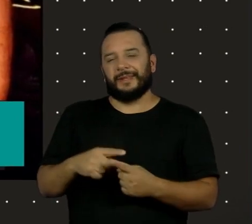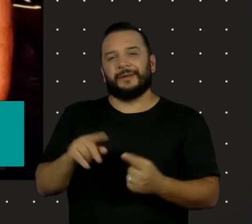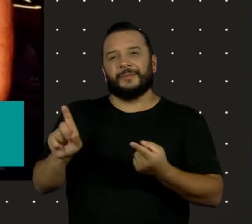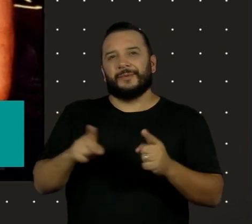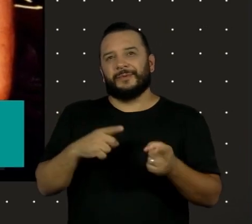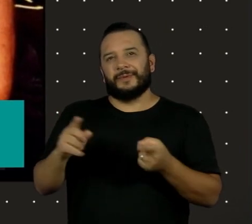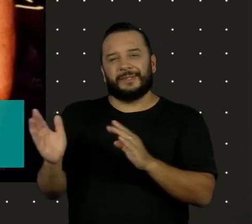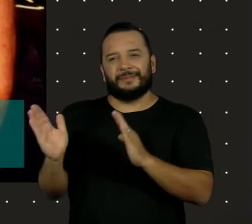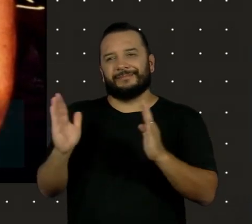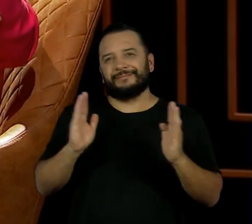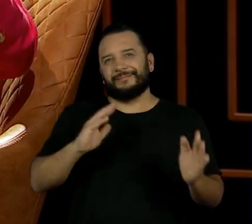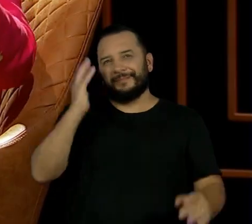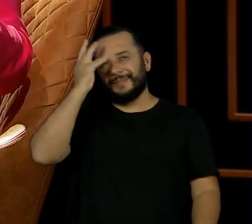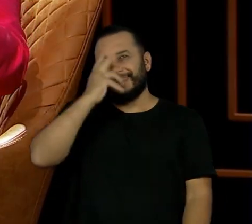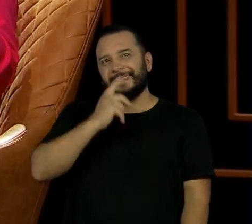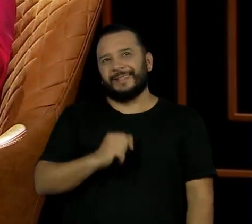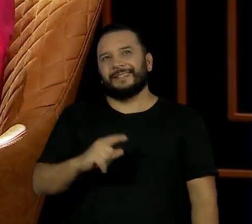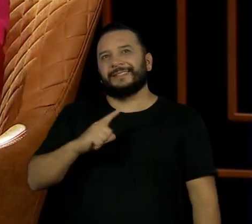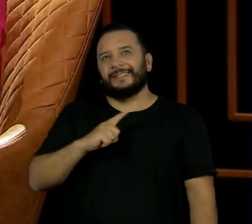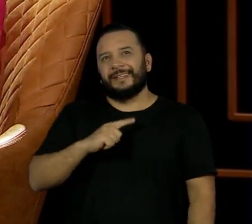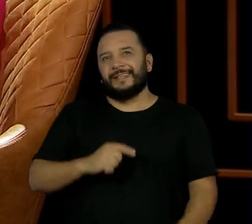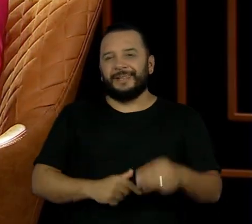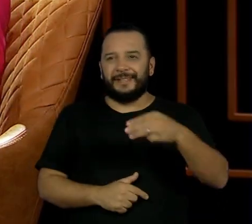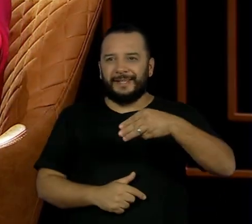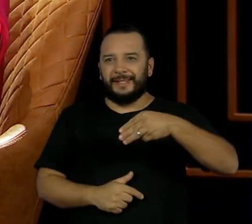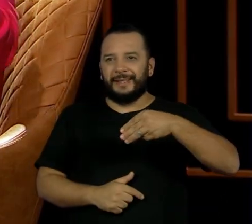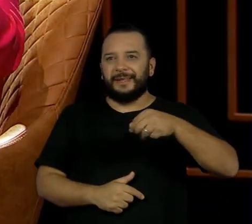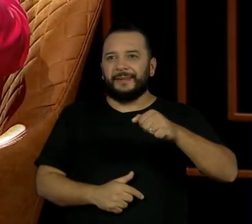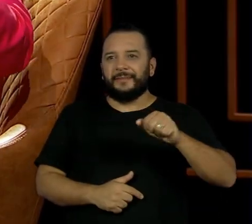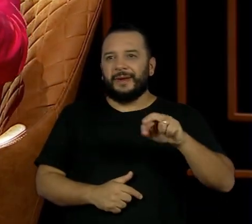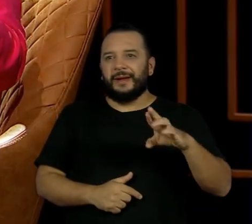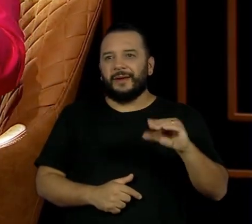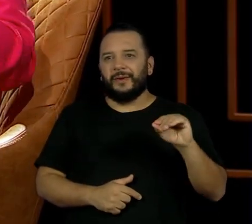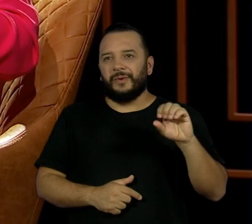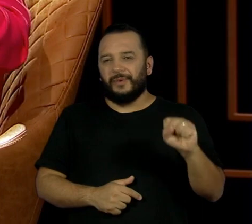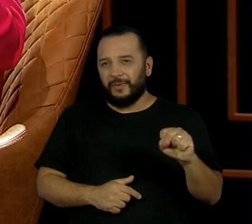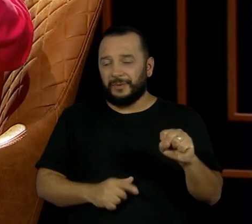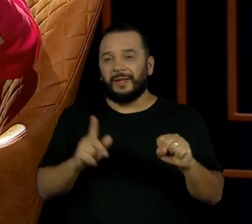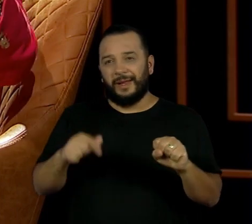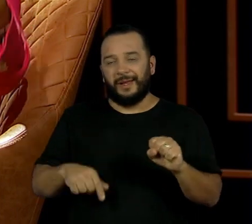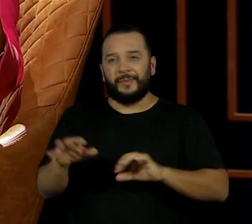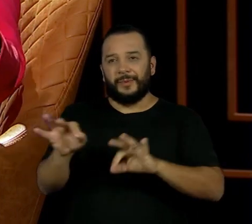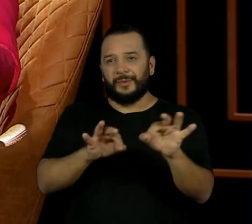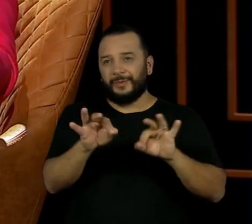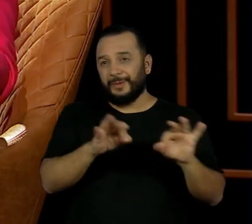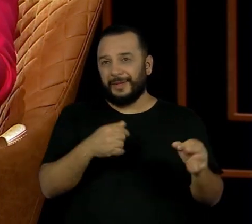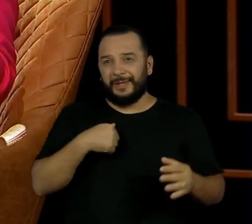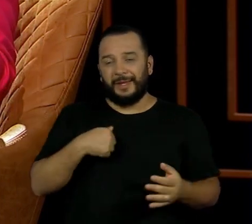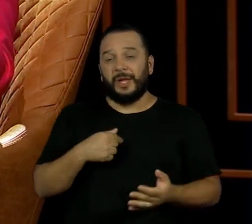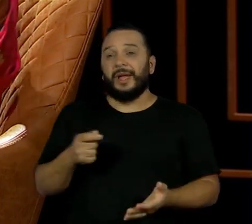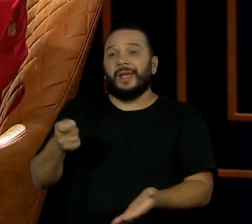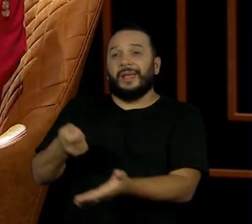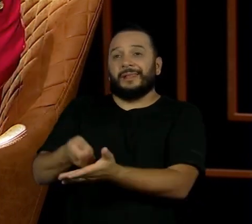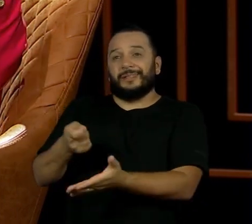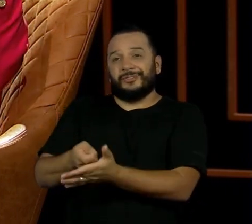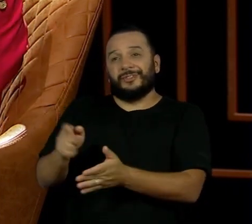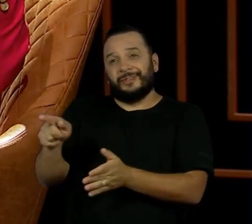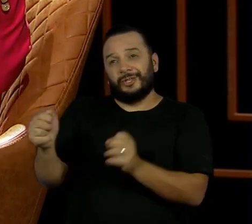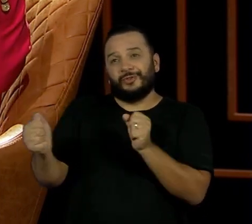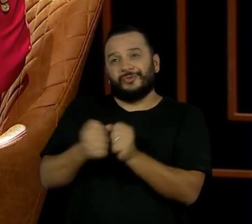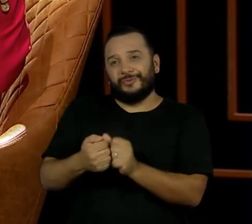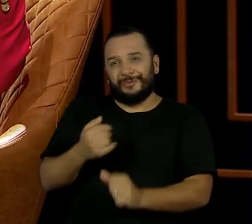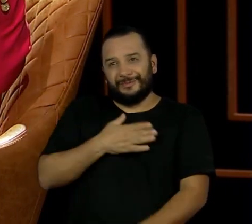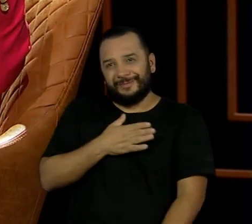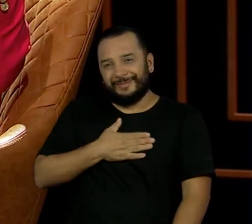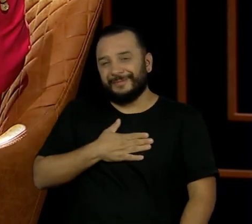Esses encontros. O Marques de Castro, que foi o produtor que eu exigi, que já era meu brother, e que tem